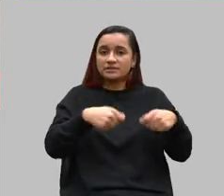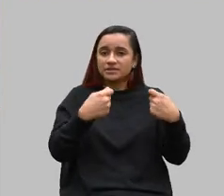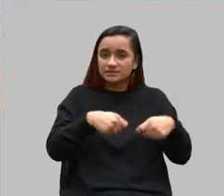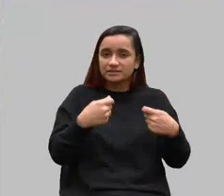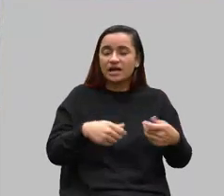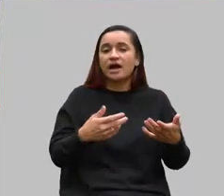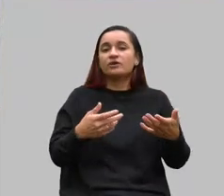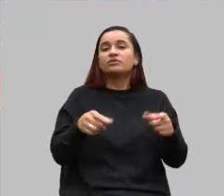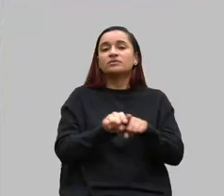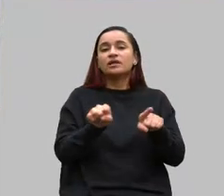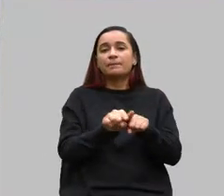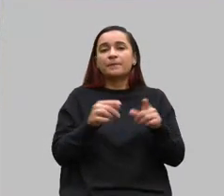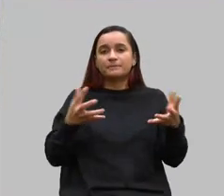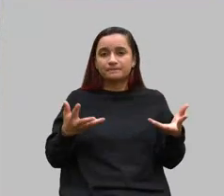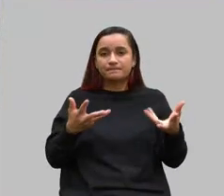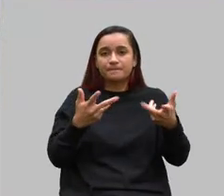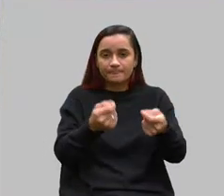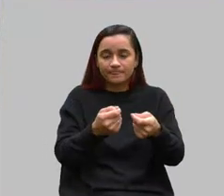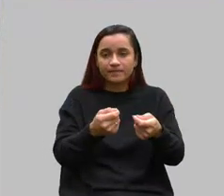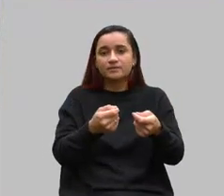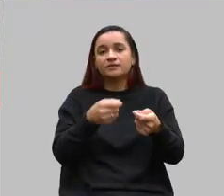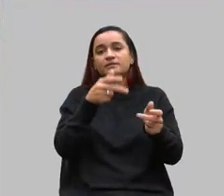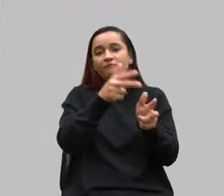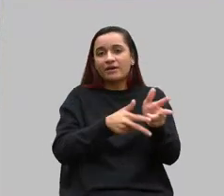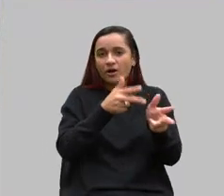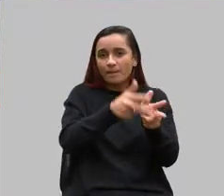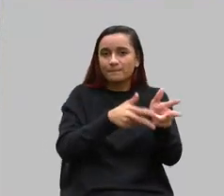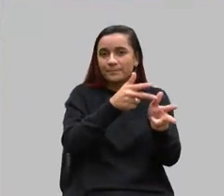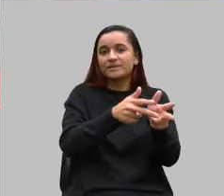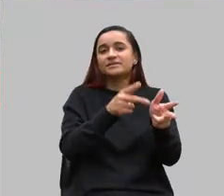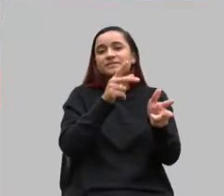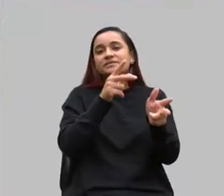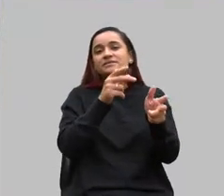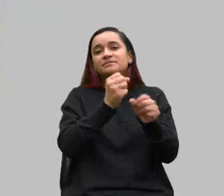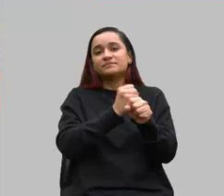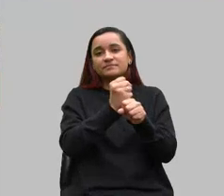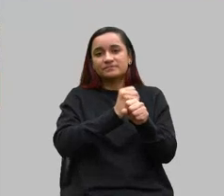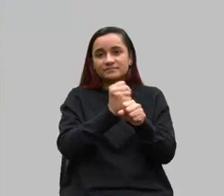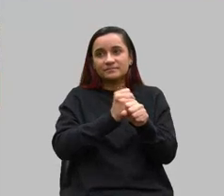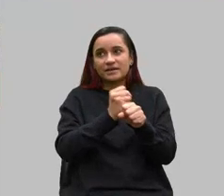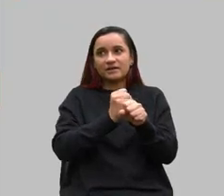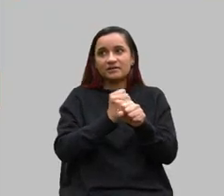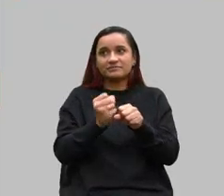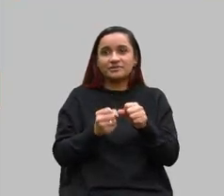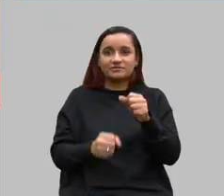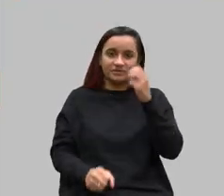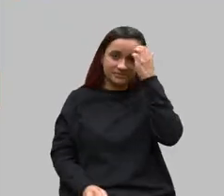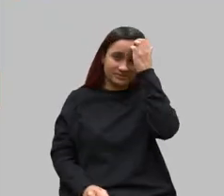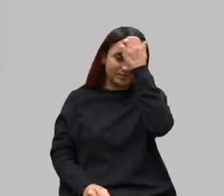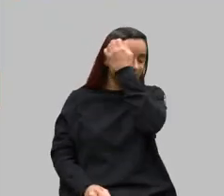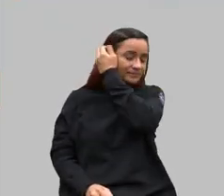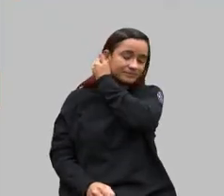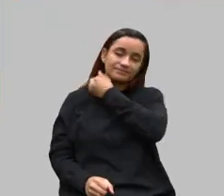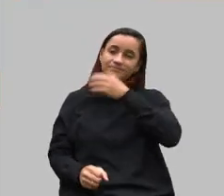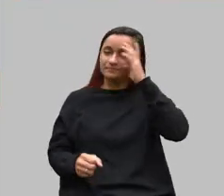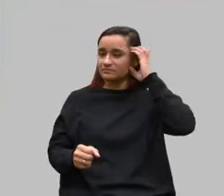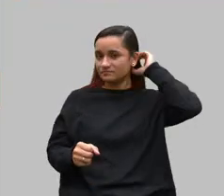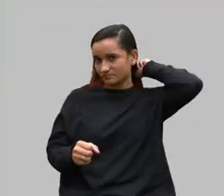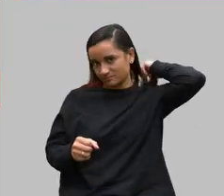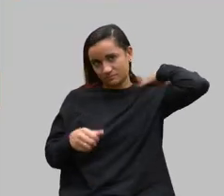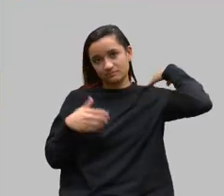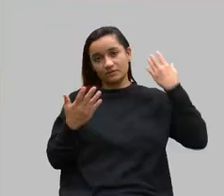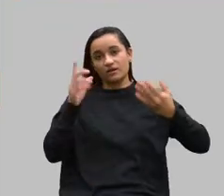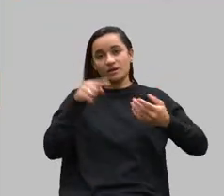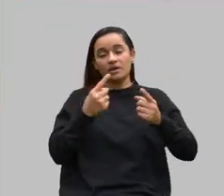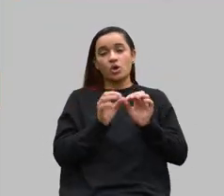deficiências é uma uma ferrovia Centenária histórica Mas a gente não tá eh eh eh longe de